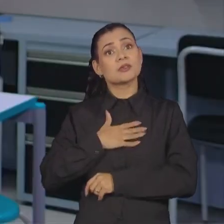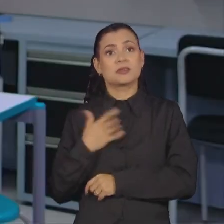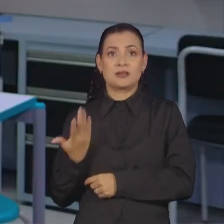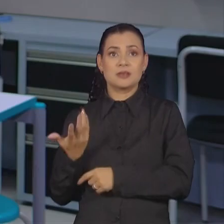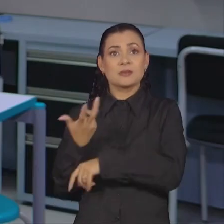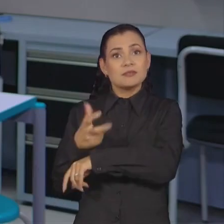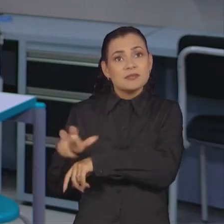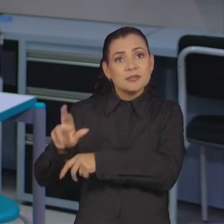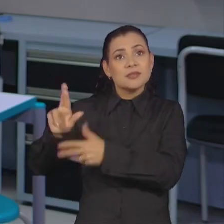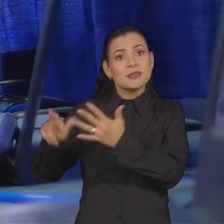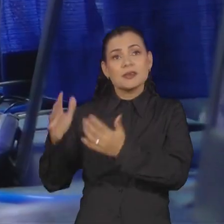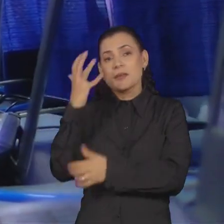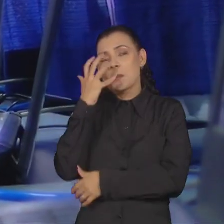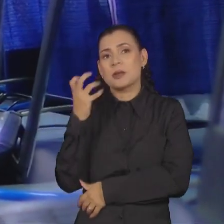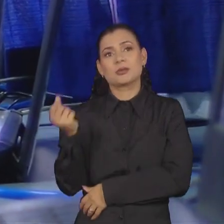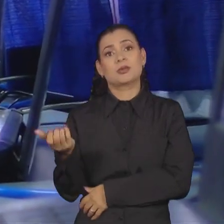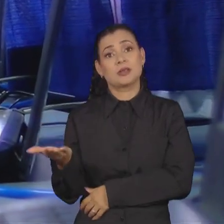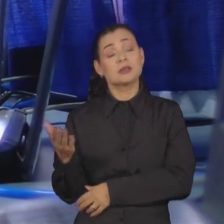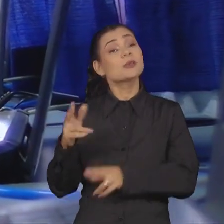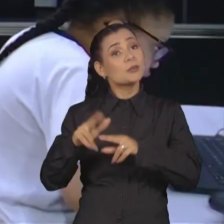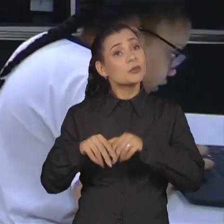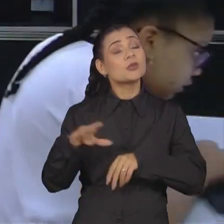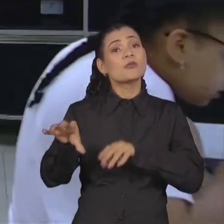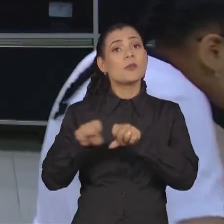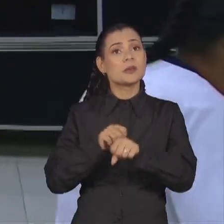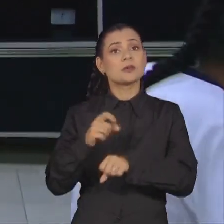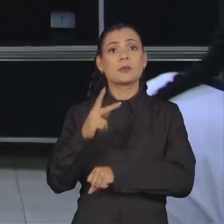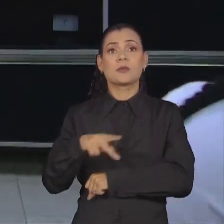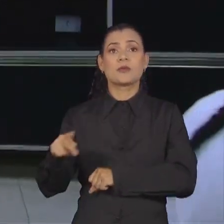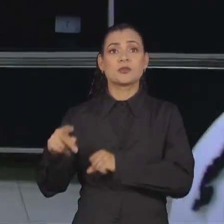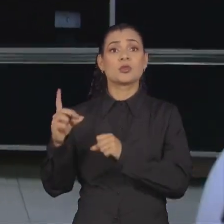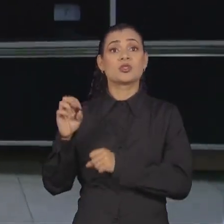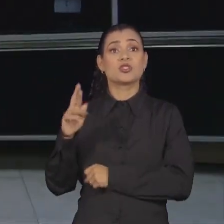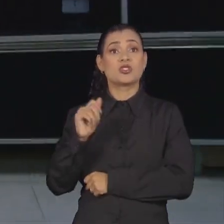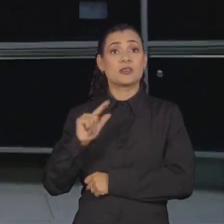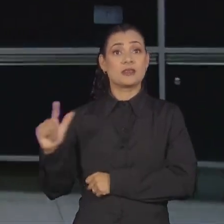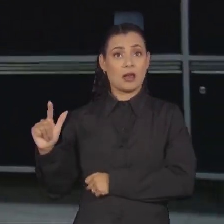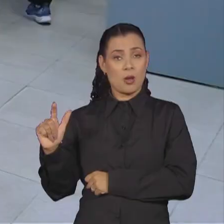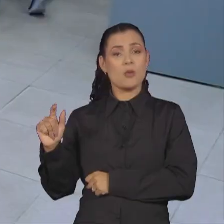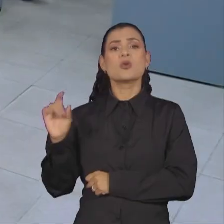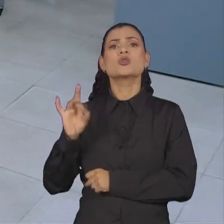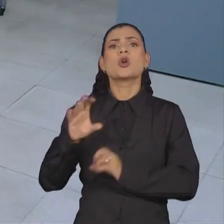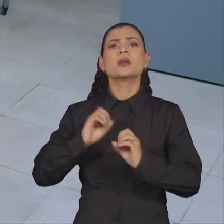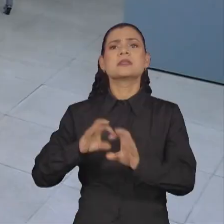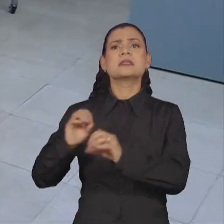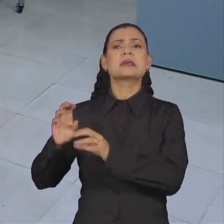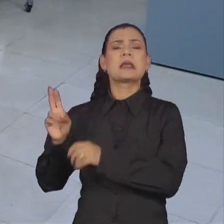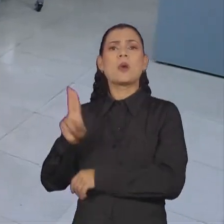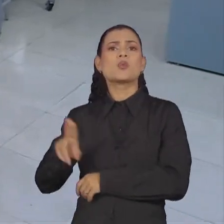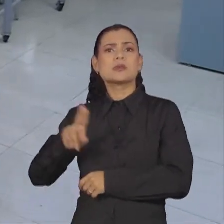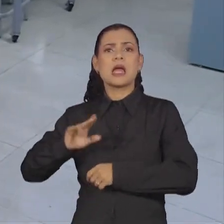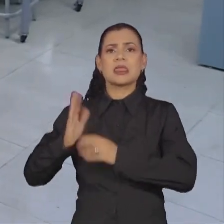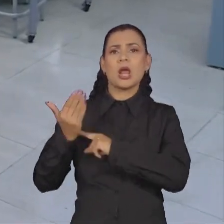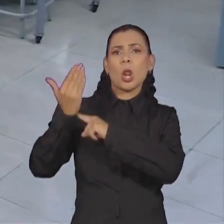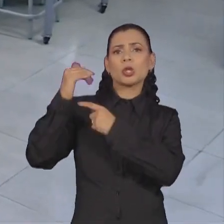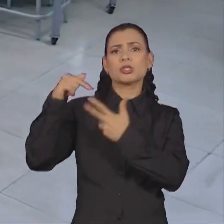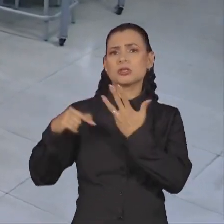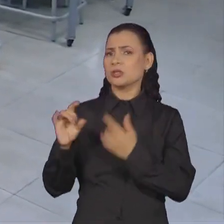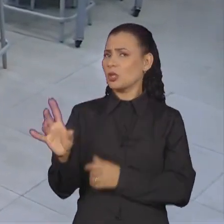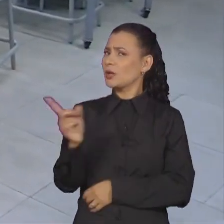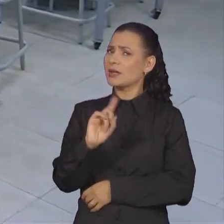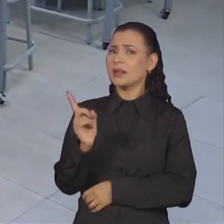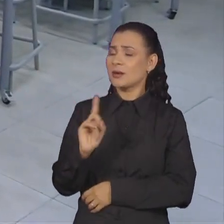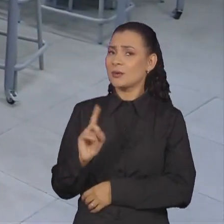tô me apaixonando. A formação do professor de educação digital vai muito além de ensinar a usar os equipamentos do laboratório.